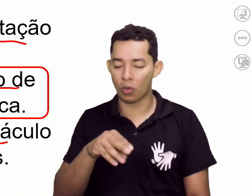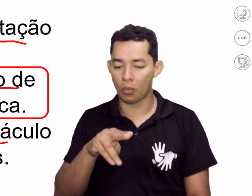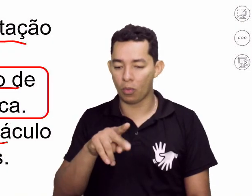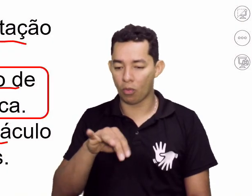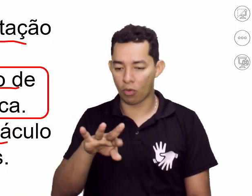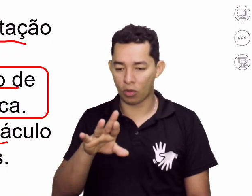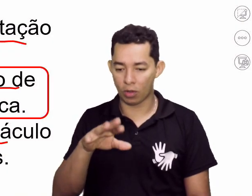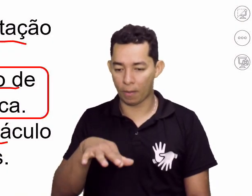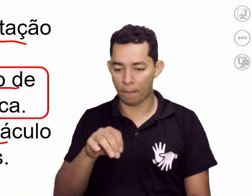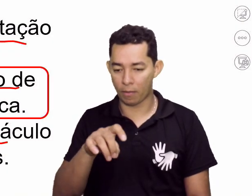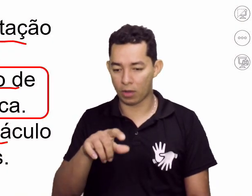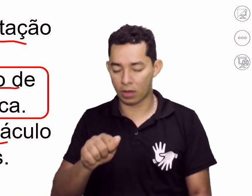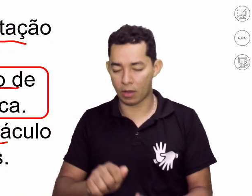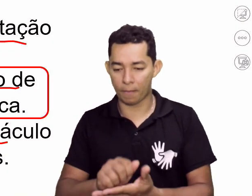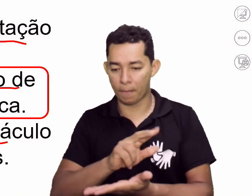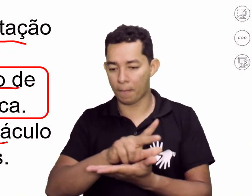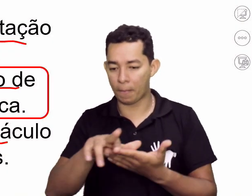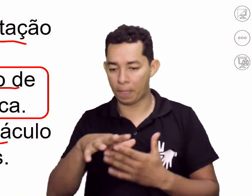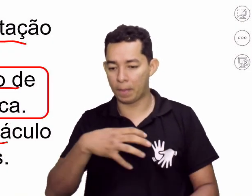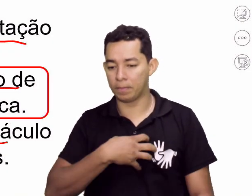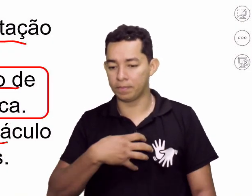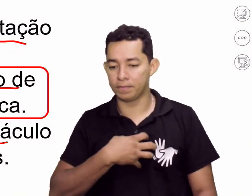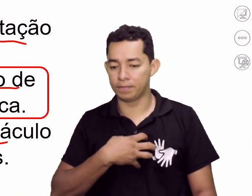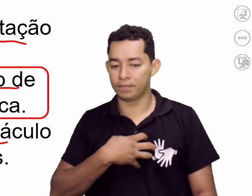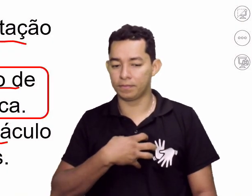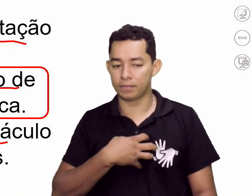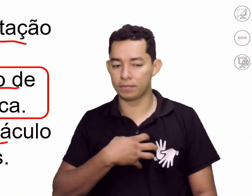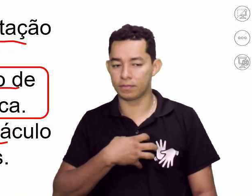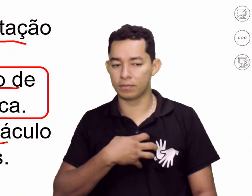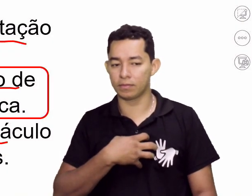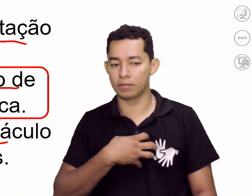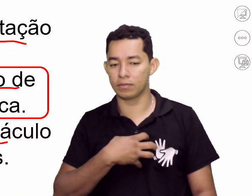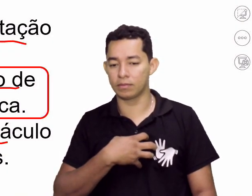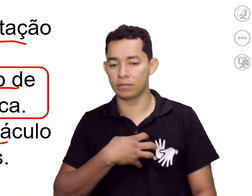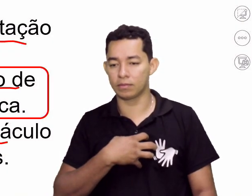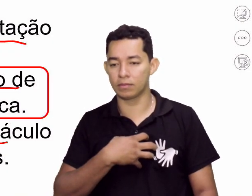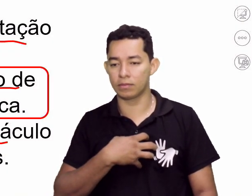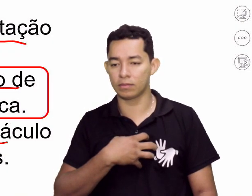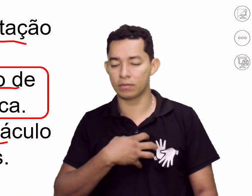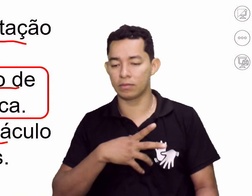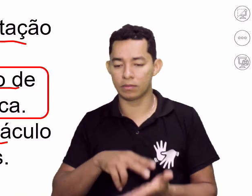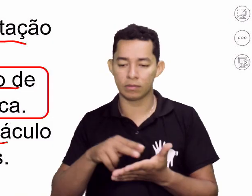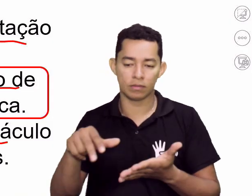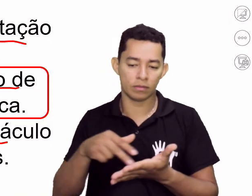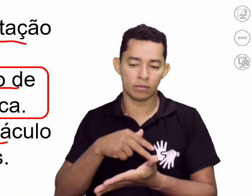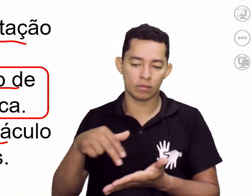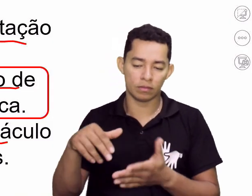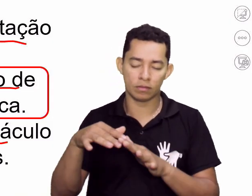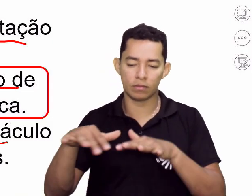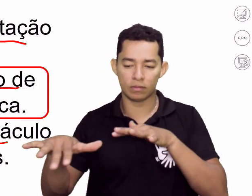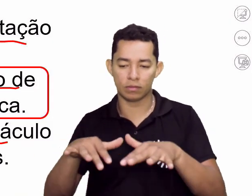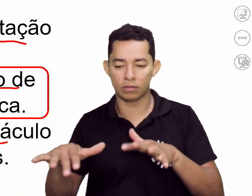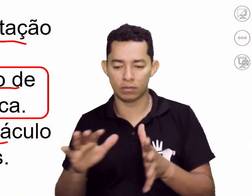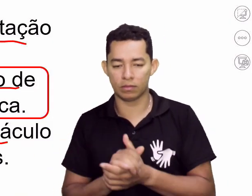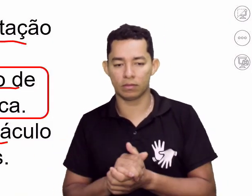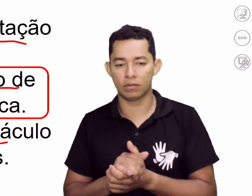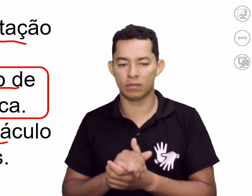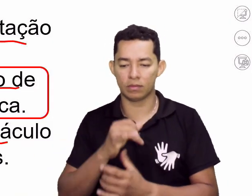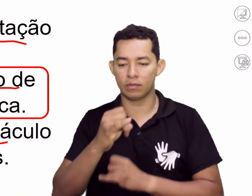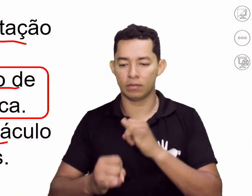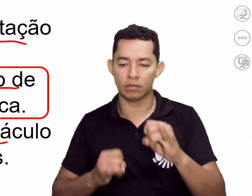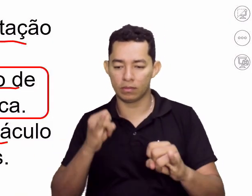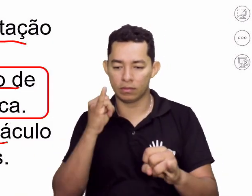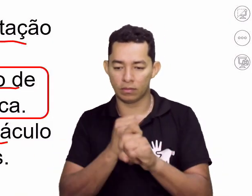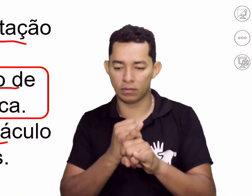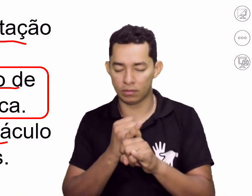Os vários modos que estão ali, né? A dança, os movimentos, a internet,